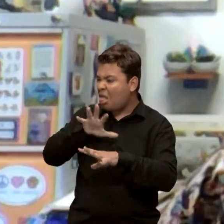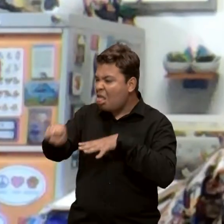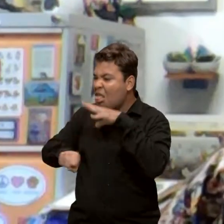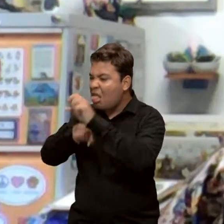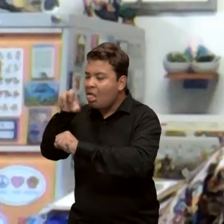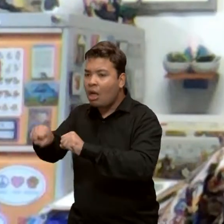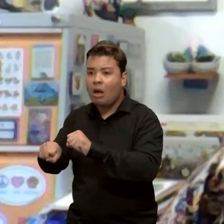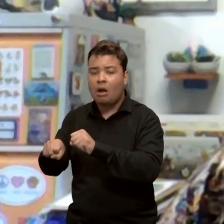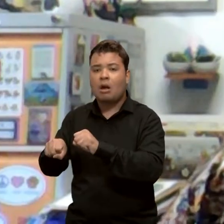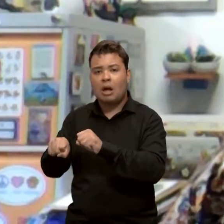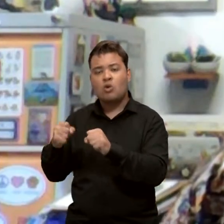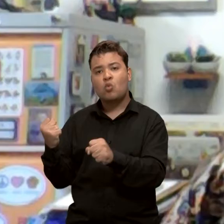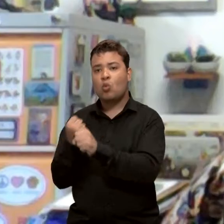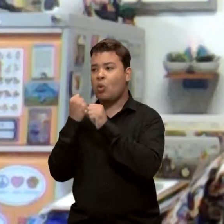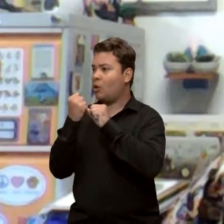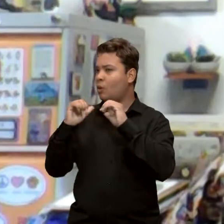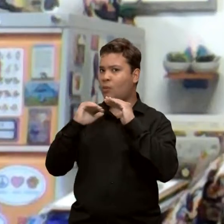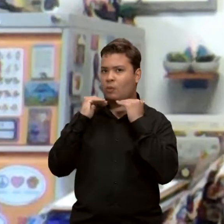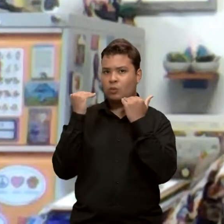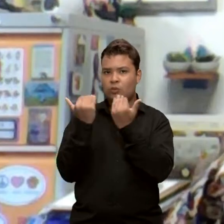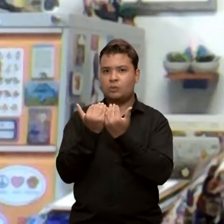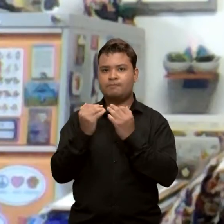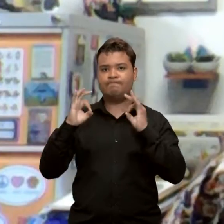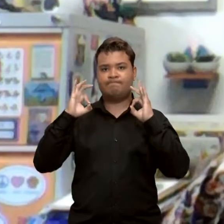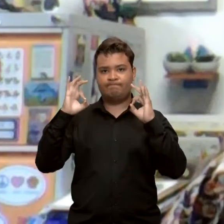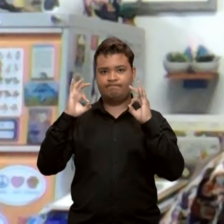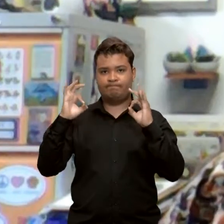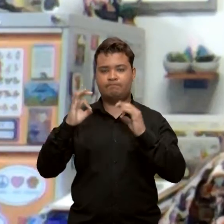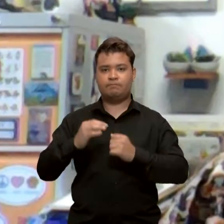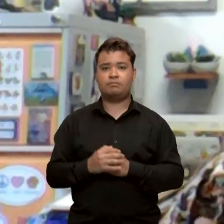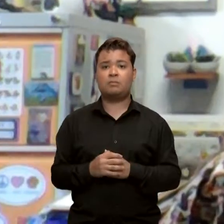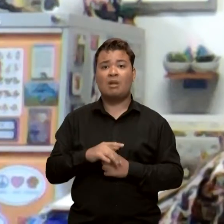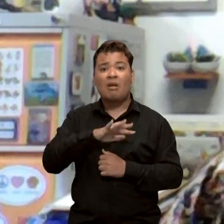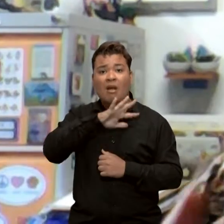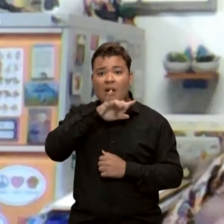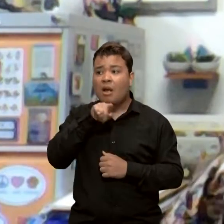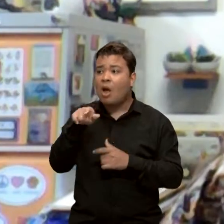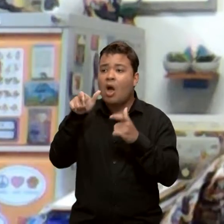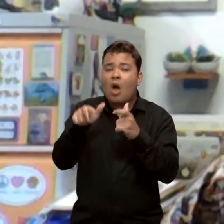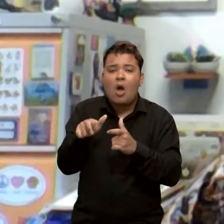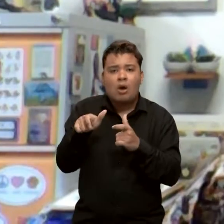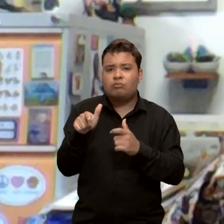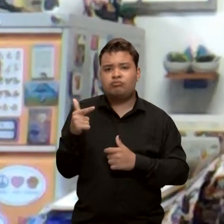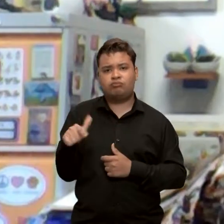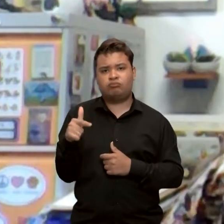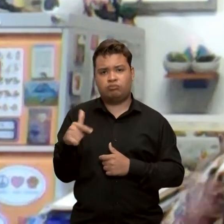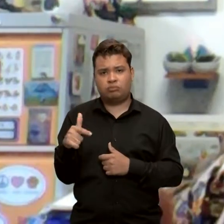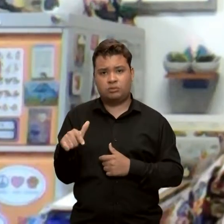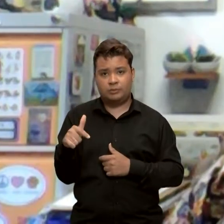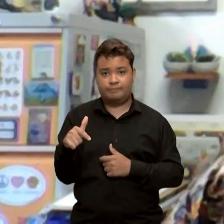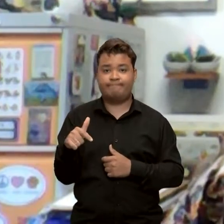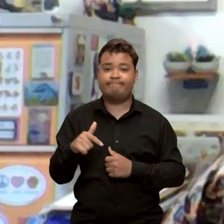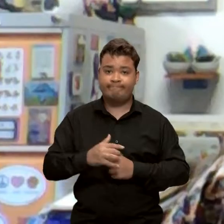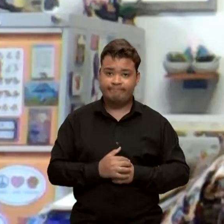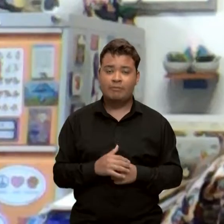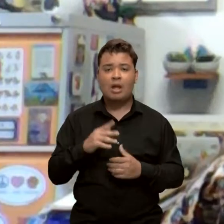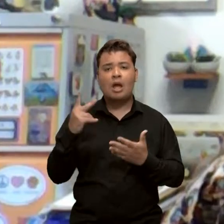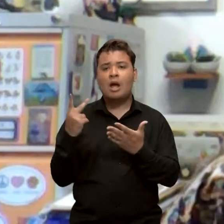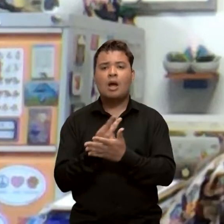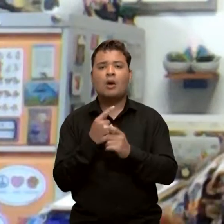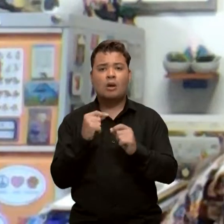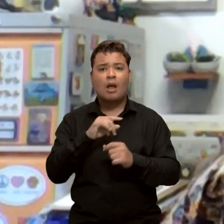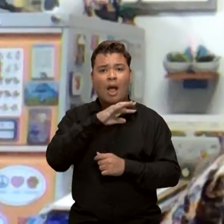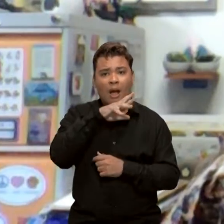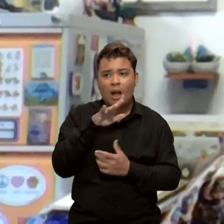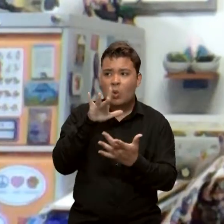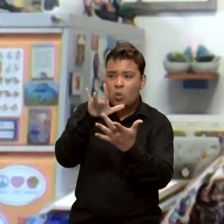que a gente vê acontecendo, né, bastante aqui na cidade. Esses animais não têm para onde ir, chegam próximo a gente, têm contato com os nossos animais